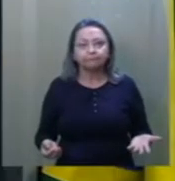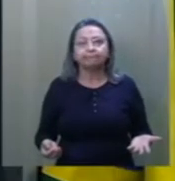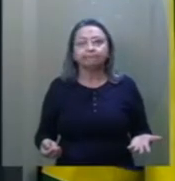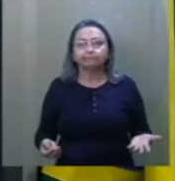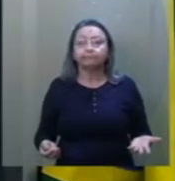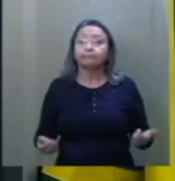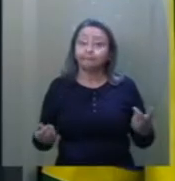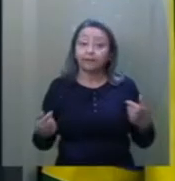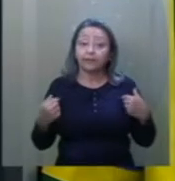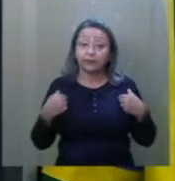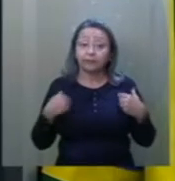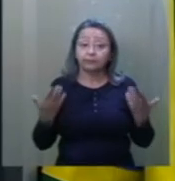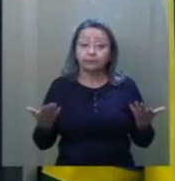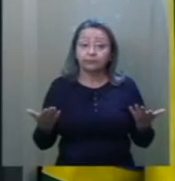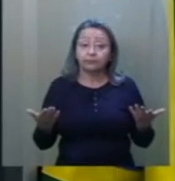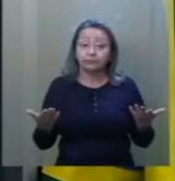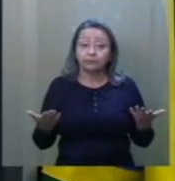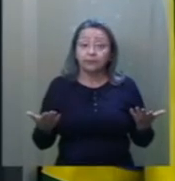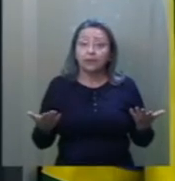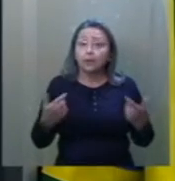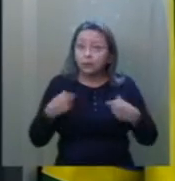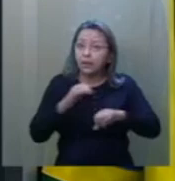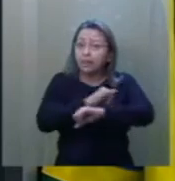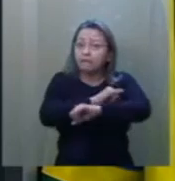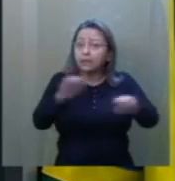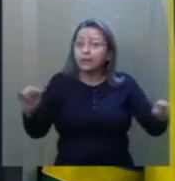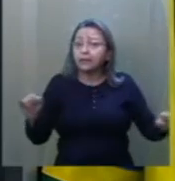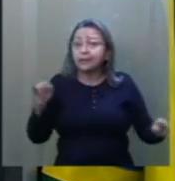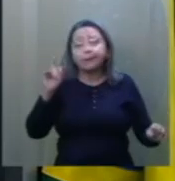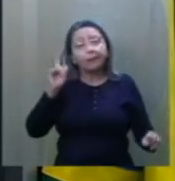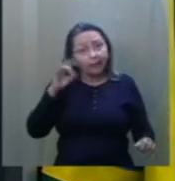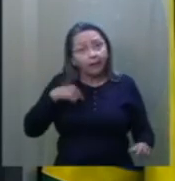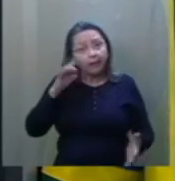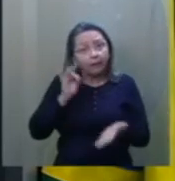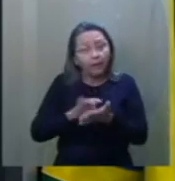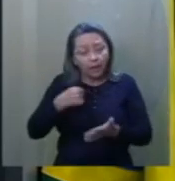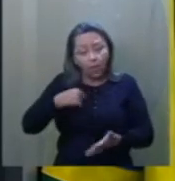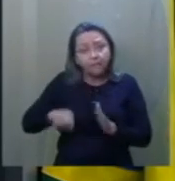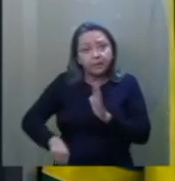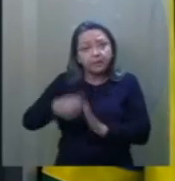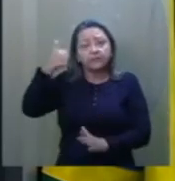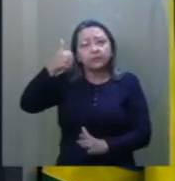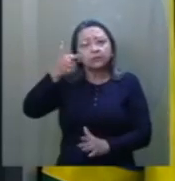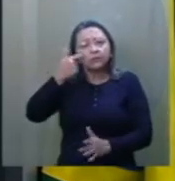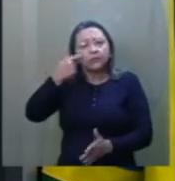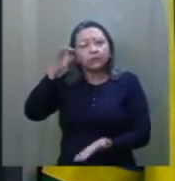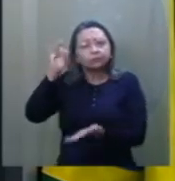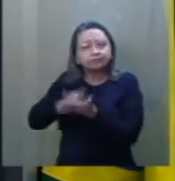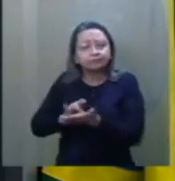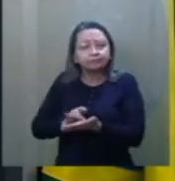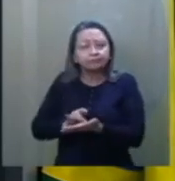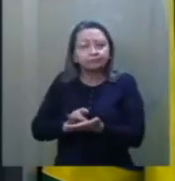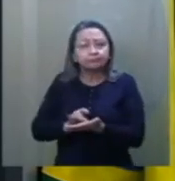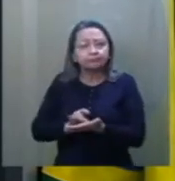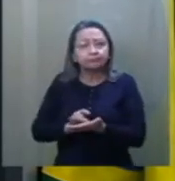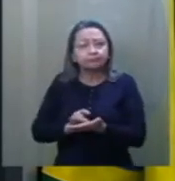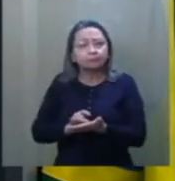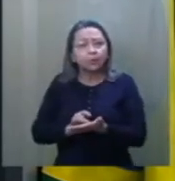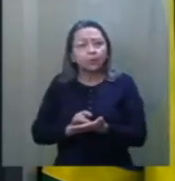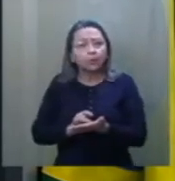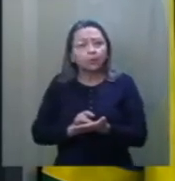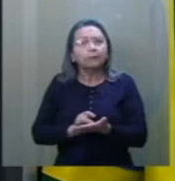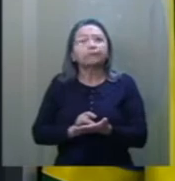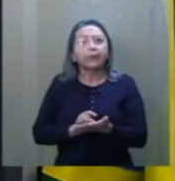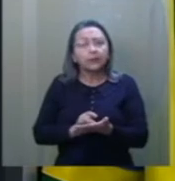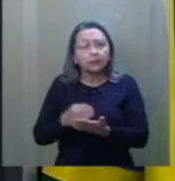dizer aqui que é a primeira vez que eu vejo uma medida que efetivamente caminha no sentido de cortar o preço, de